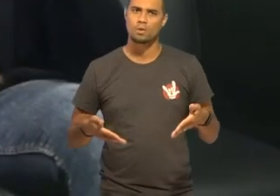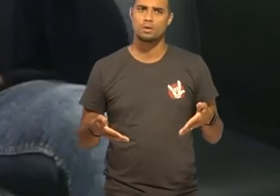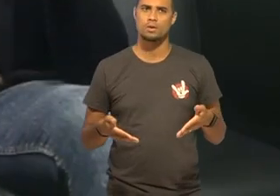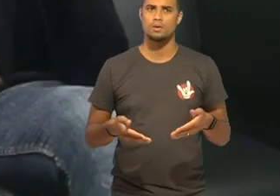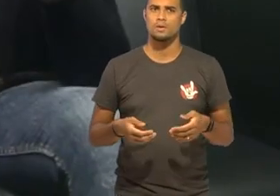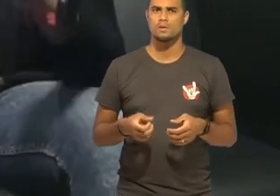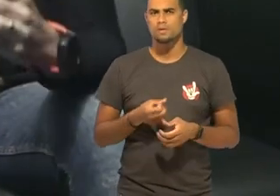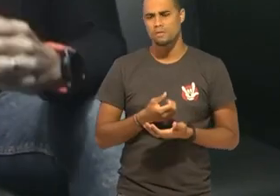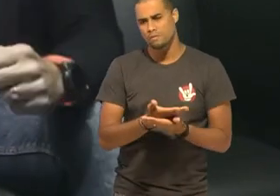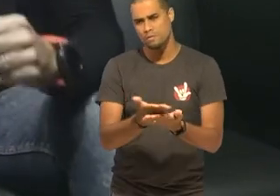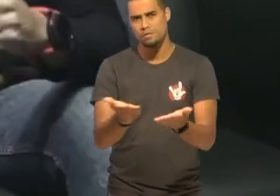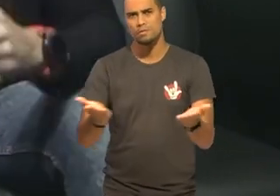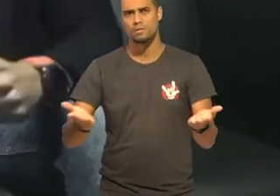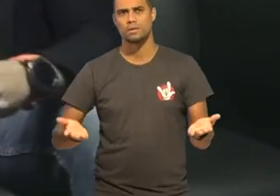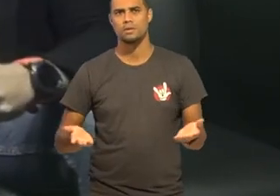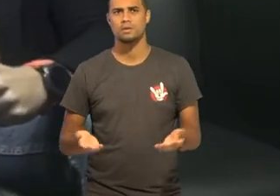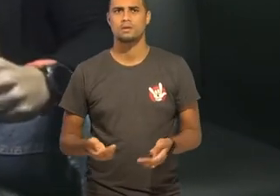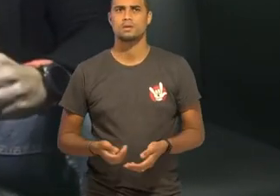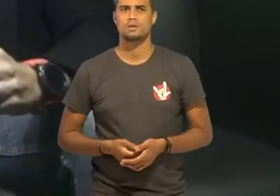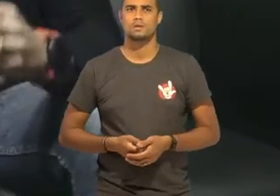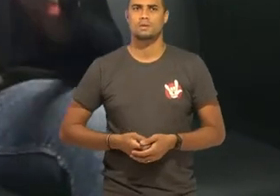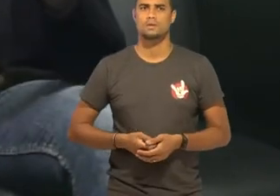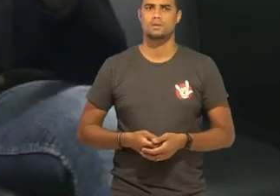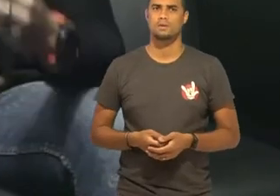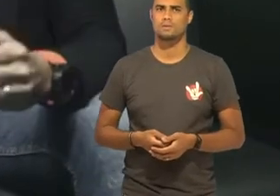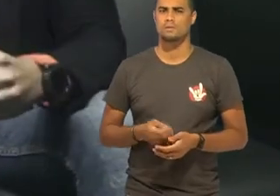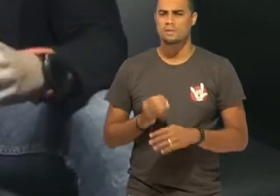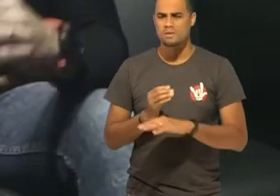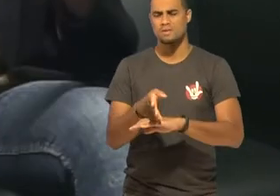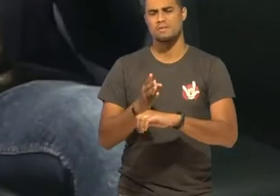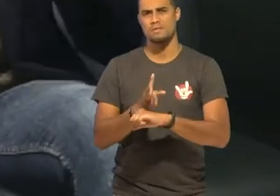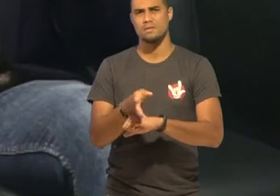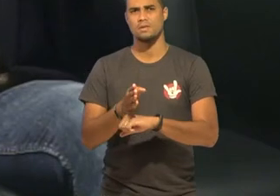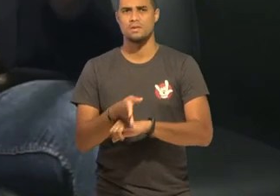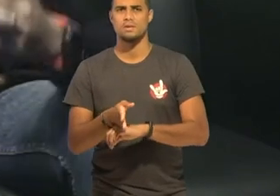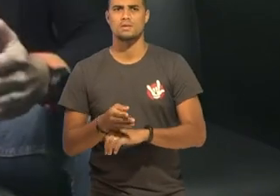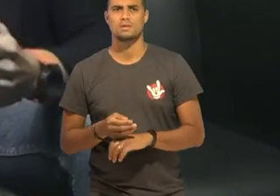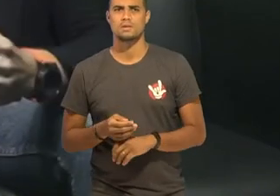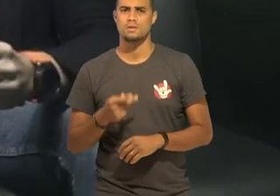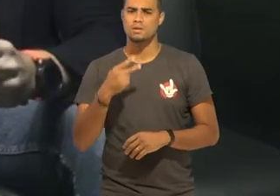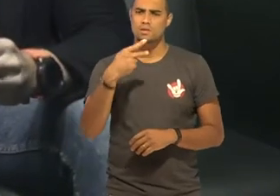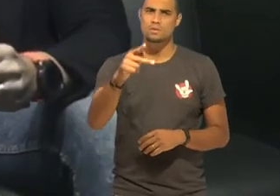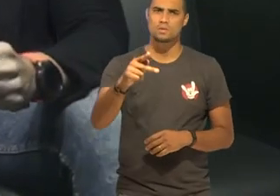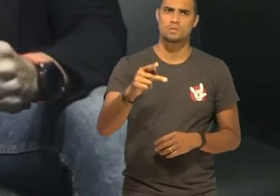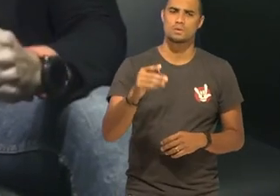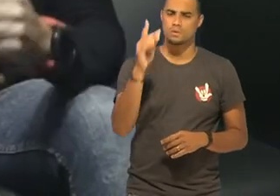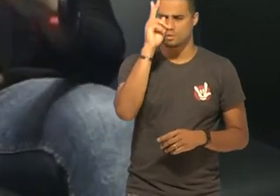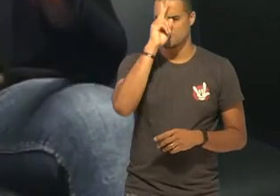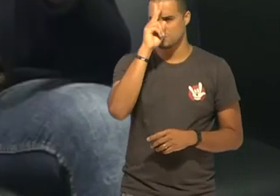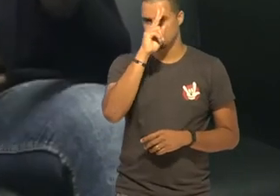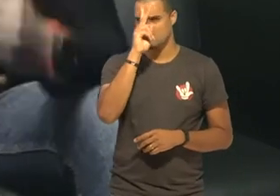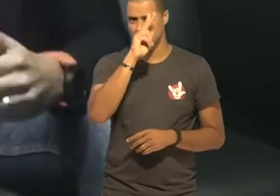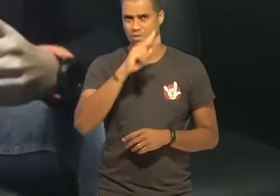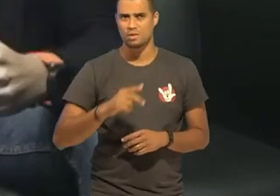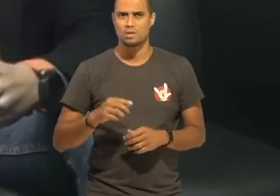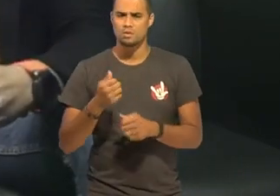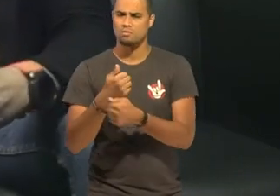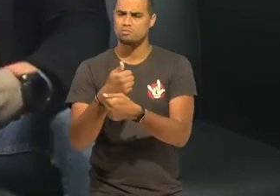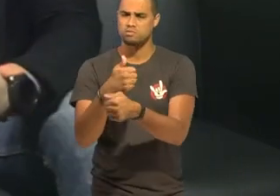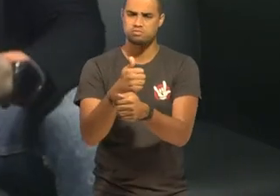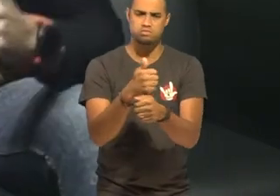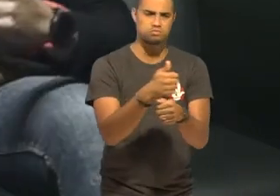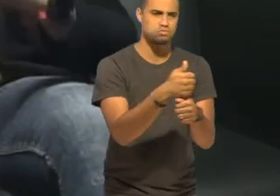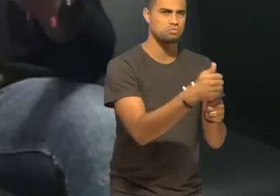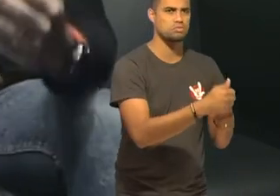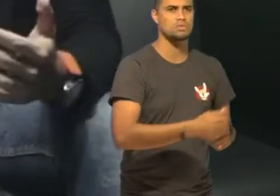aqueles que fazem parte da sua história, aqueles que você ama, que tiveram, acompanharam você em tantos acampamentos, que já foram instrumentos de Deus na sua